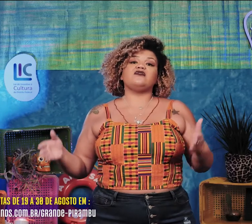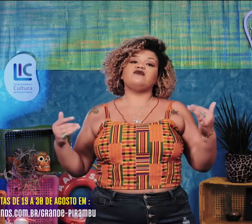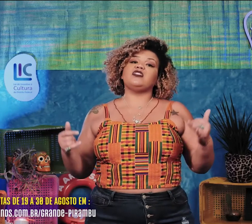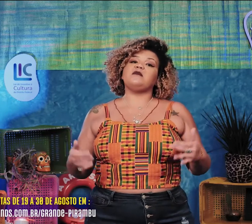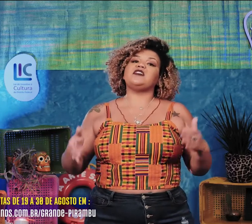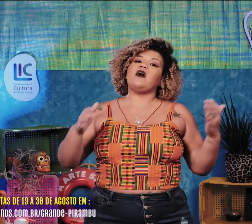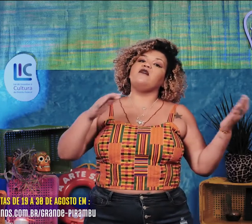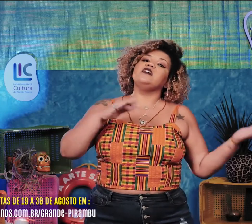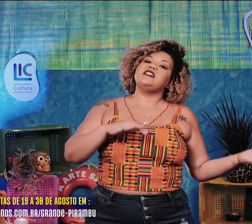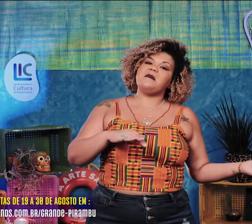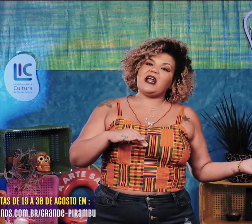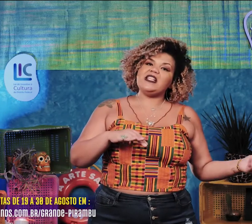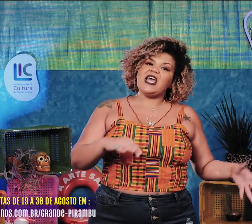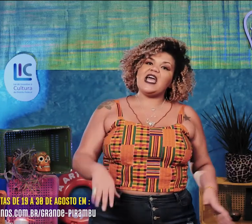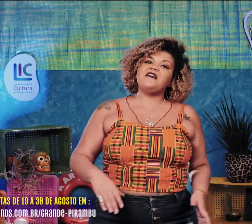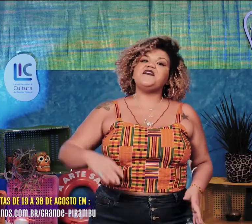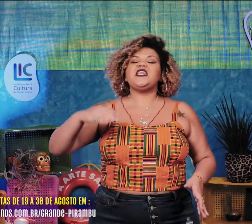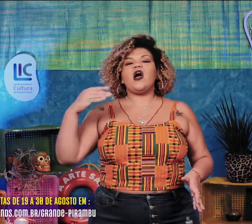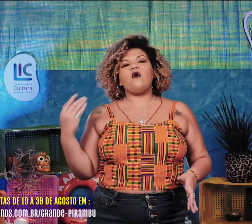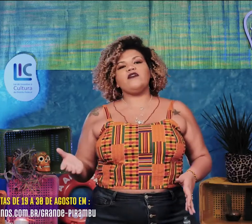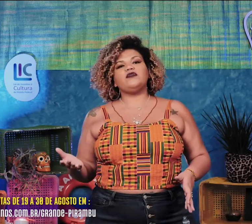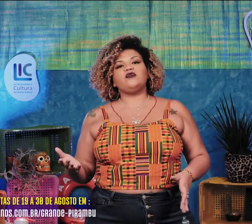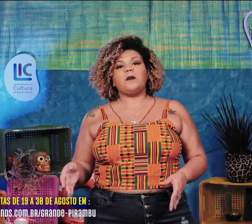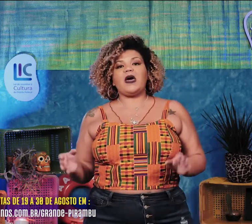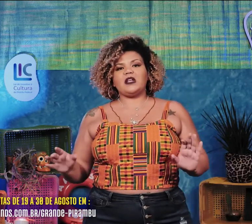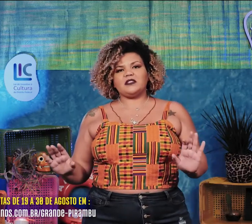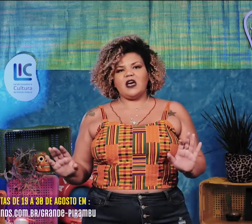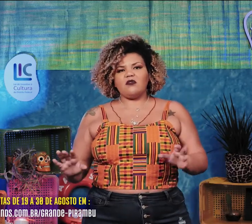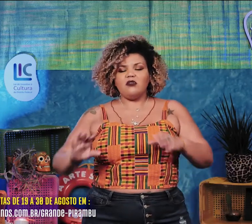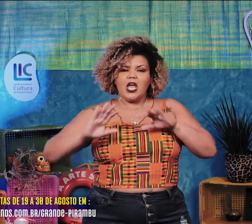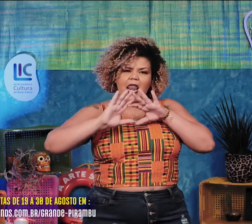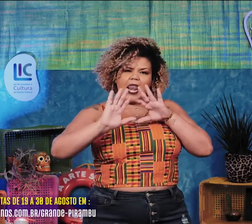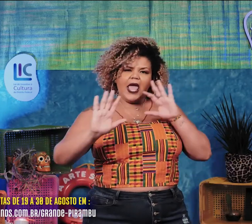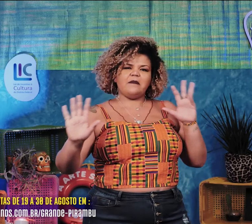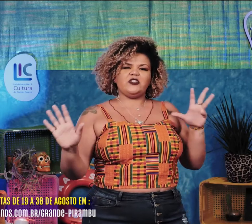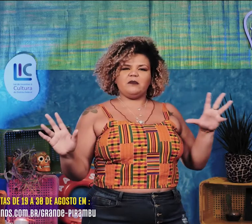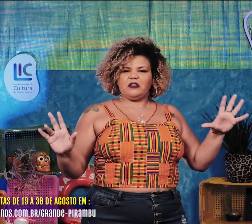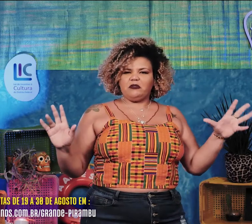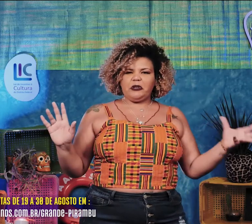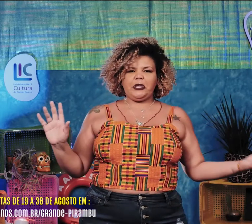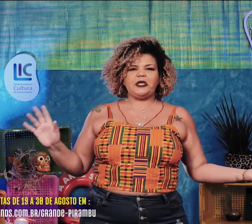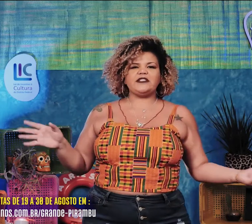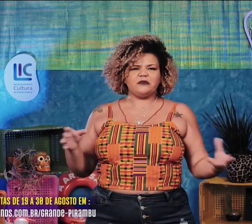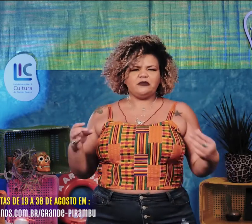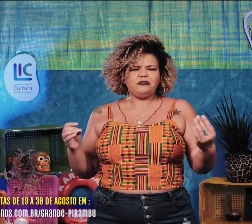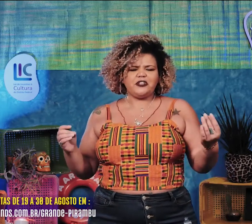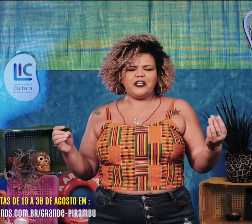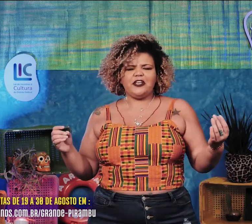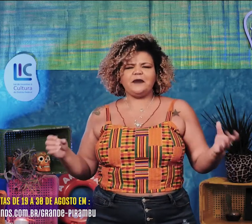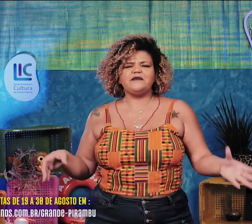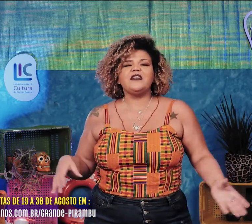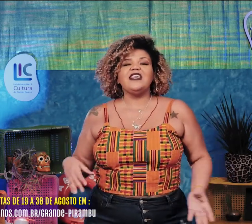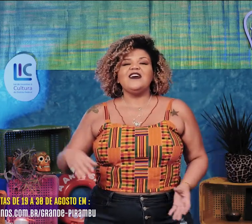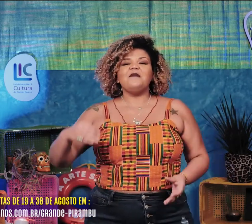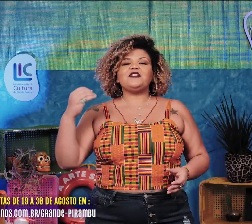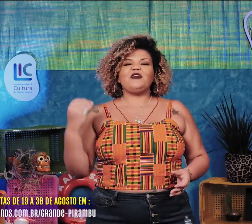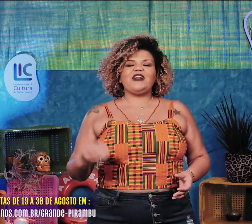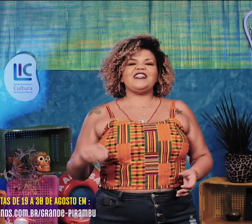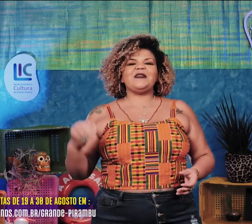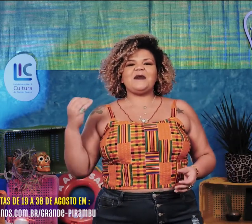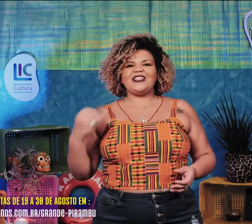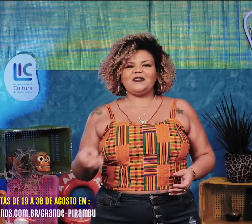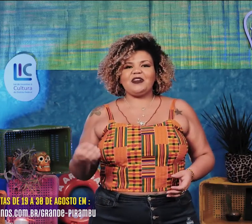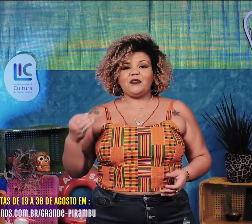esse ano nós nos juntamos ao SEBRAE DF EA Oi Futuro para lançar o leve de mentoria se muito chique né